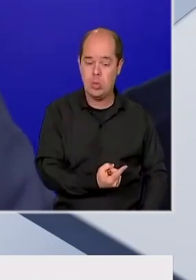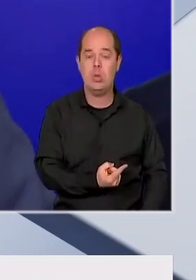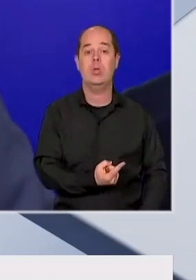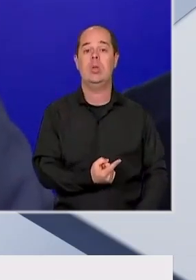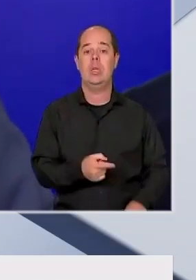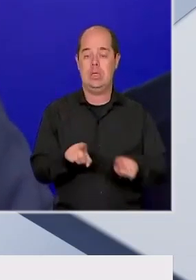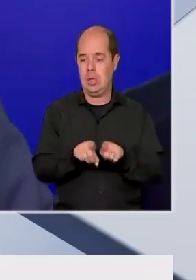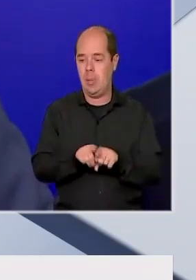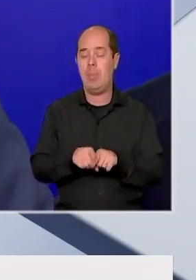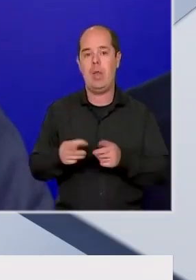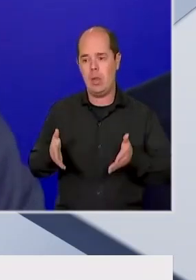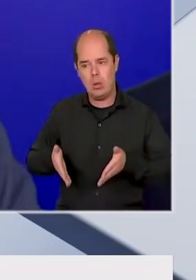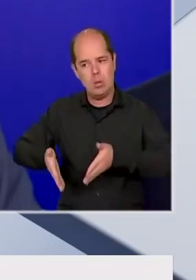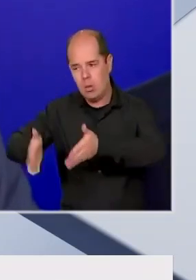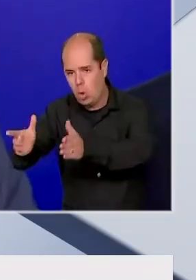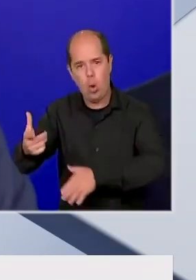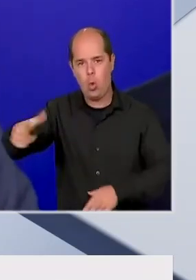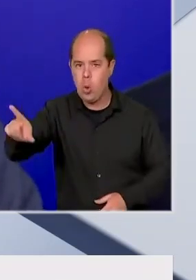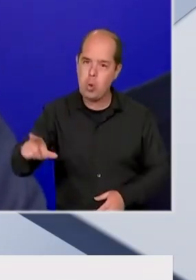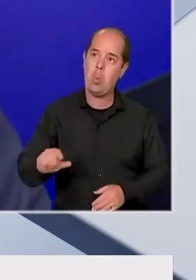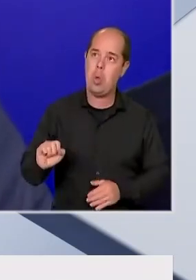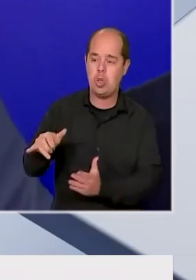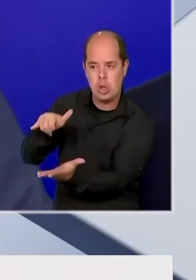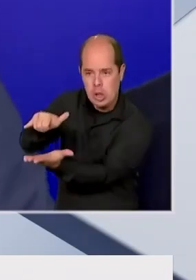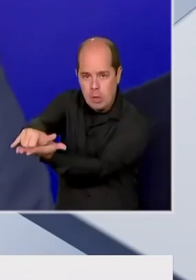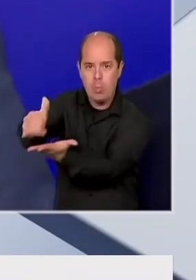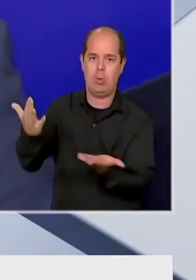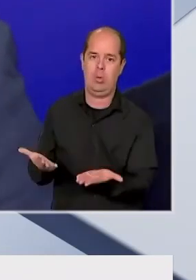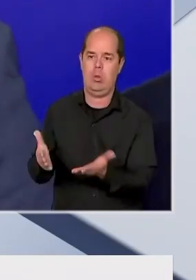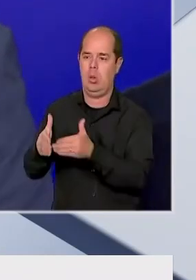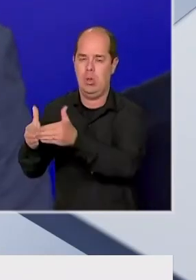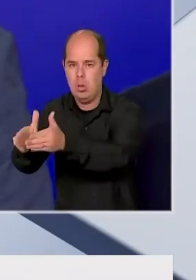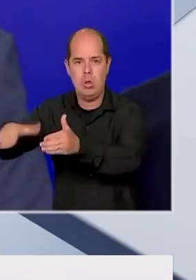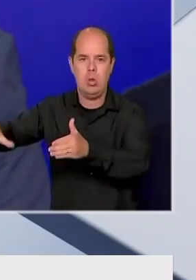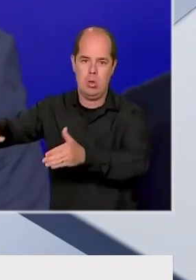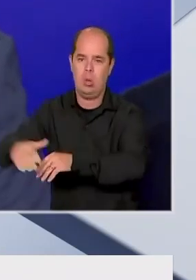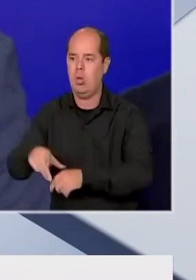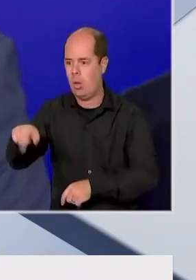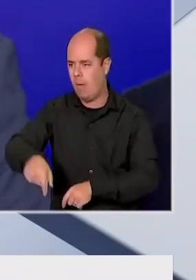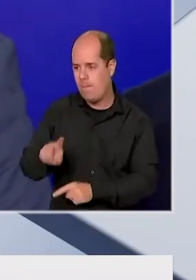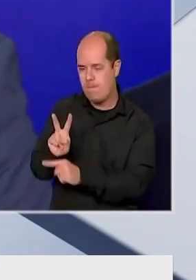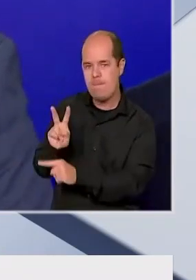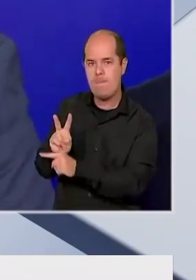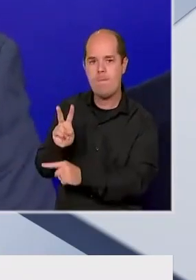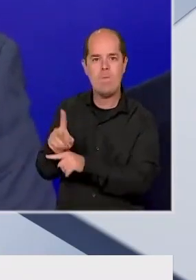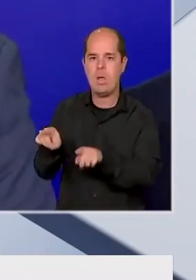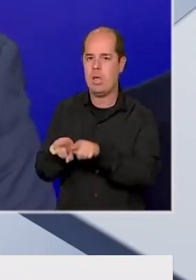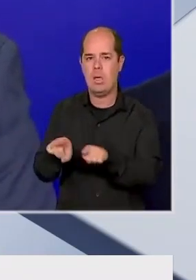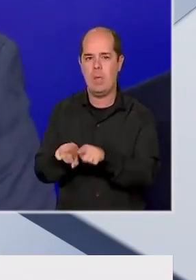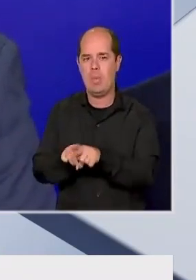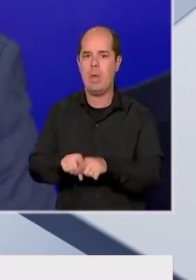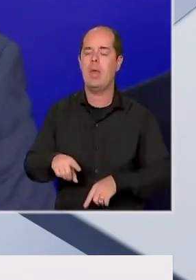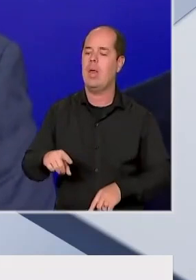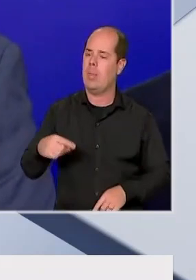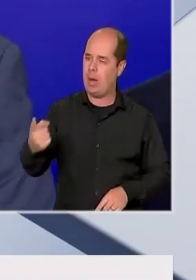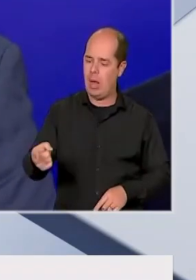federal e também entre o exército para combater o poderoso crime organizado no Brasil fala Dávila eu queria fazer uma parte aqui aos meus amigos aqui